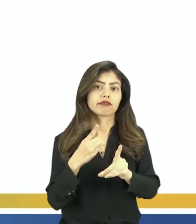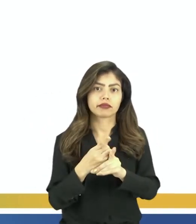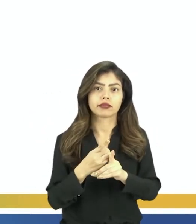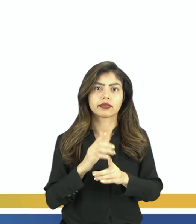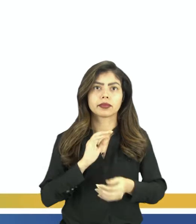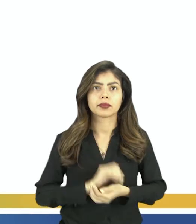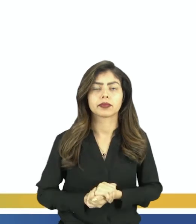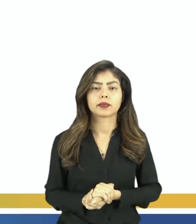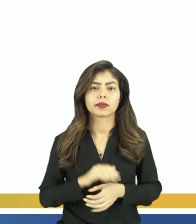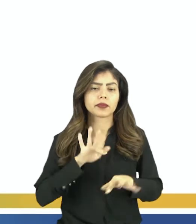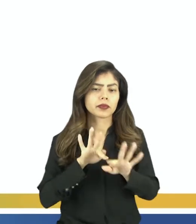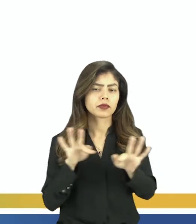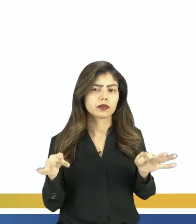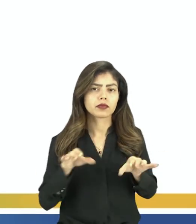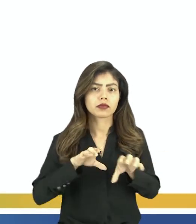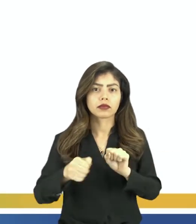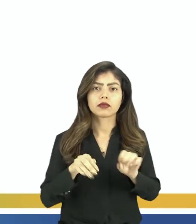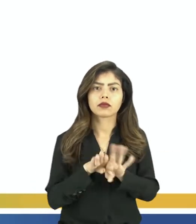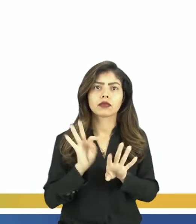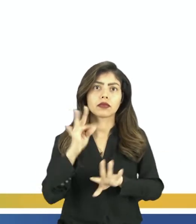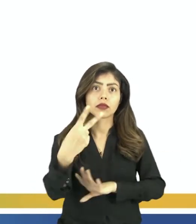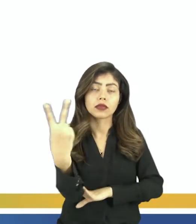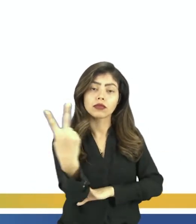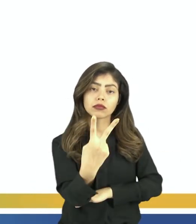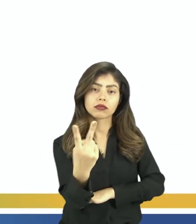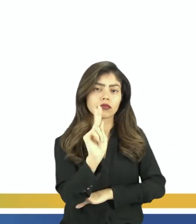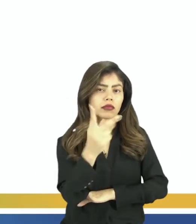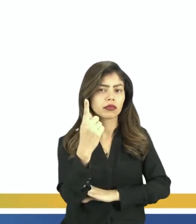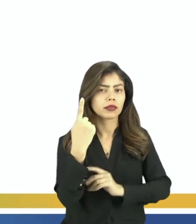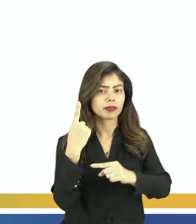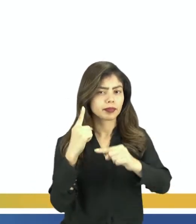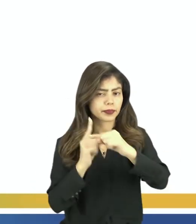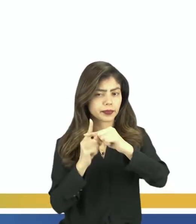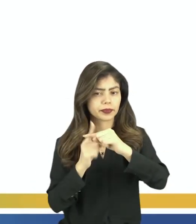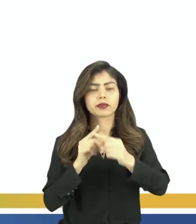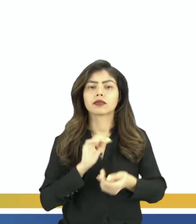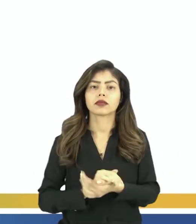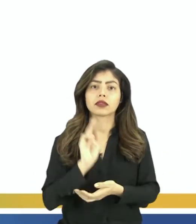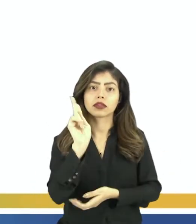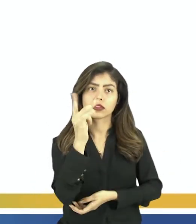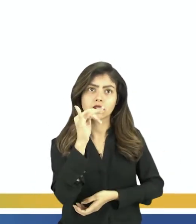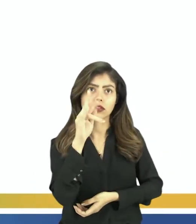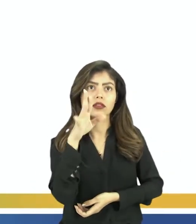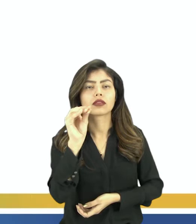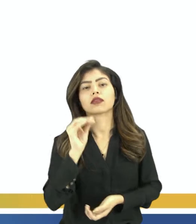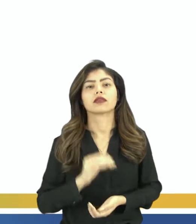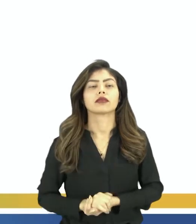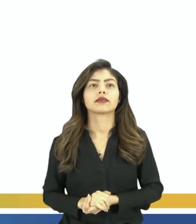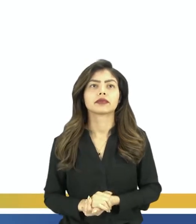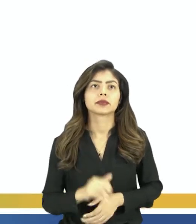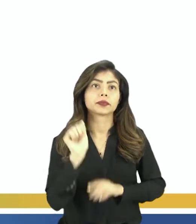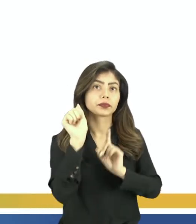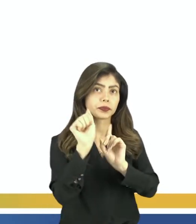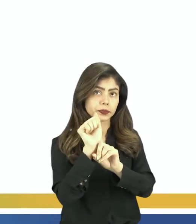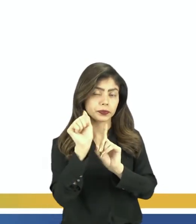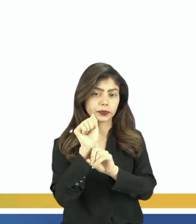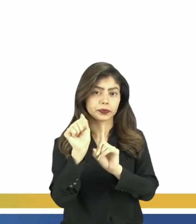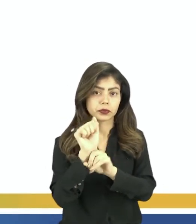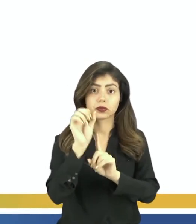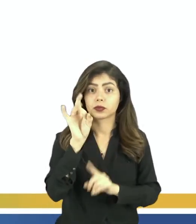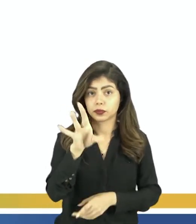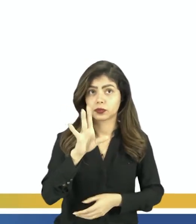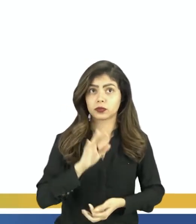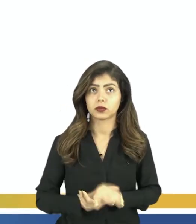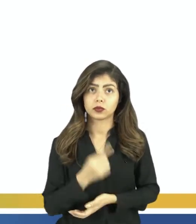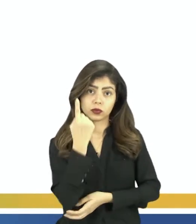como formação, como produto, 2 íons H+, ou o hidrônio. Então, aqui, ó, na letra A gente tem